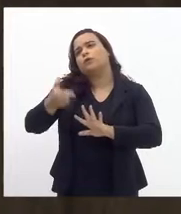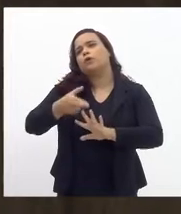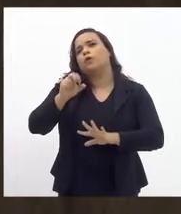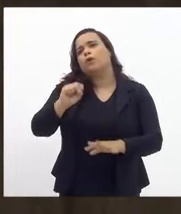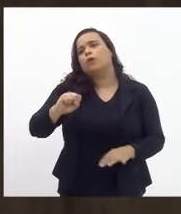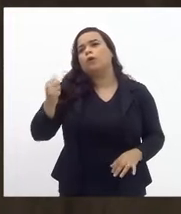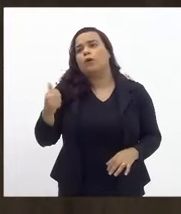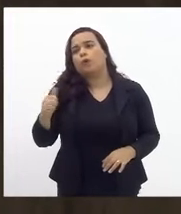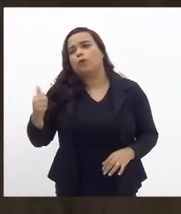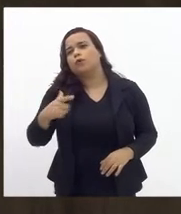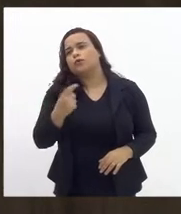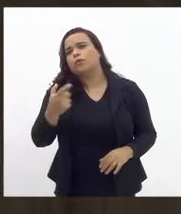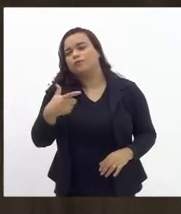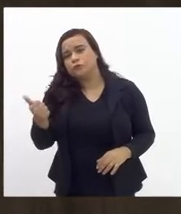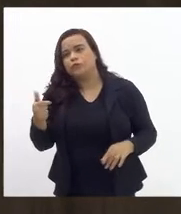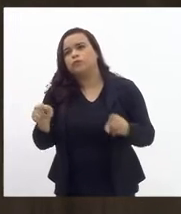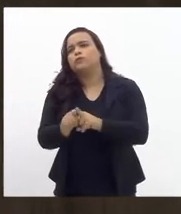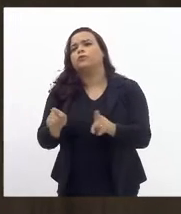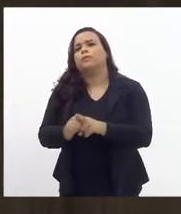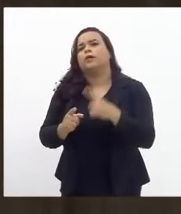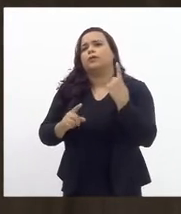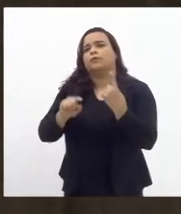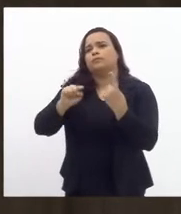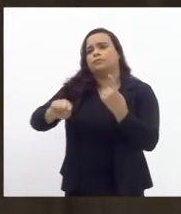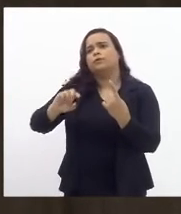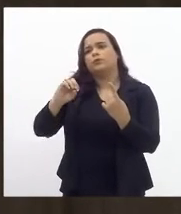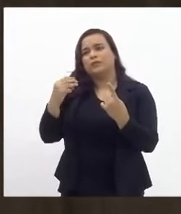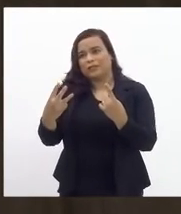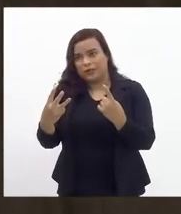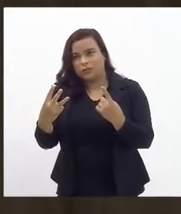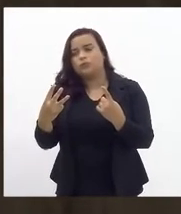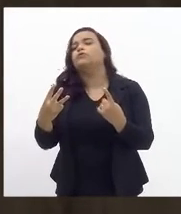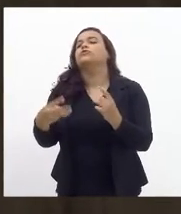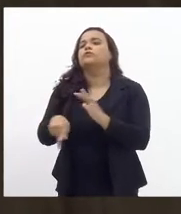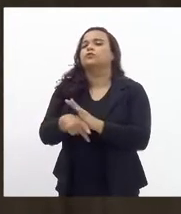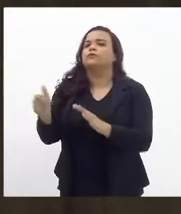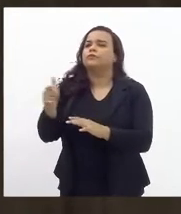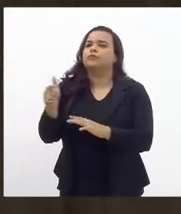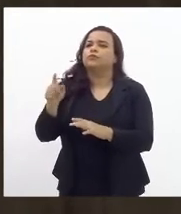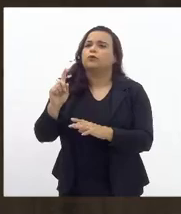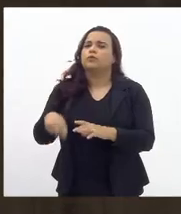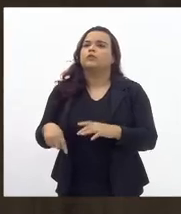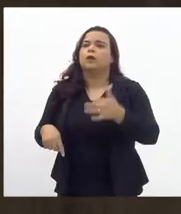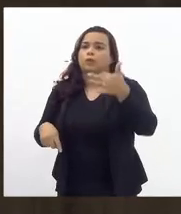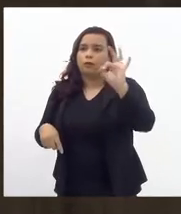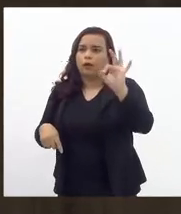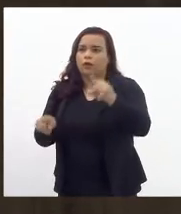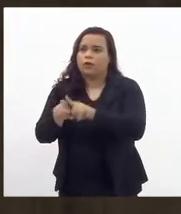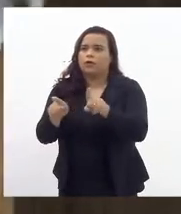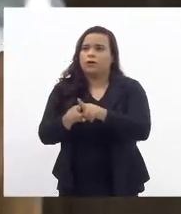de 21 e o 1003 de 22. É o 10º e o 11º da pauta.